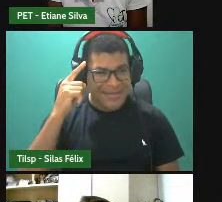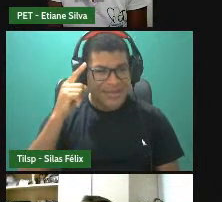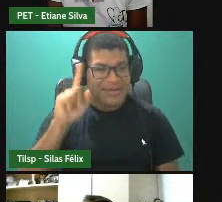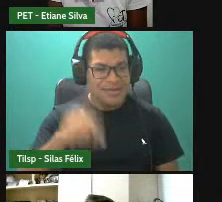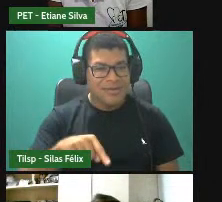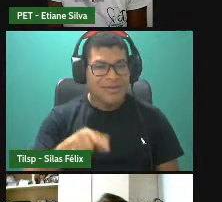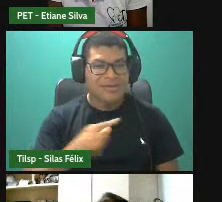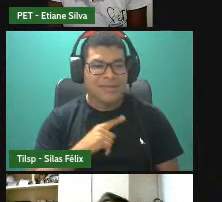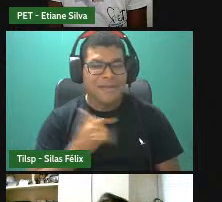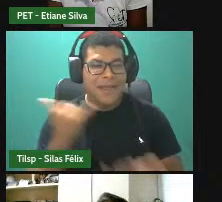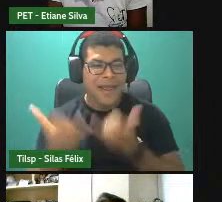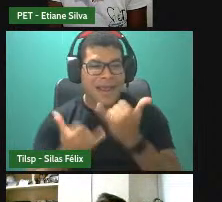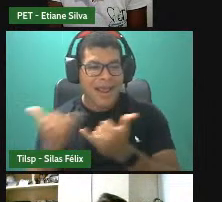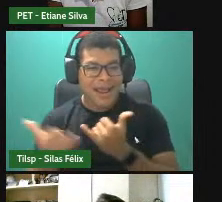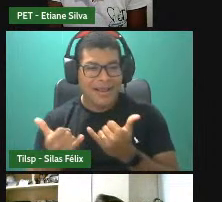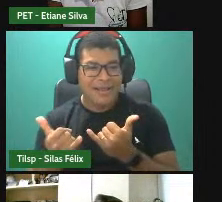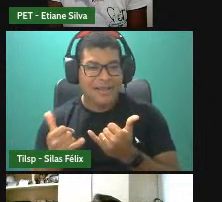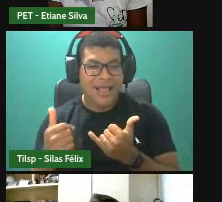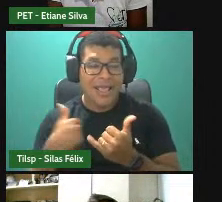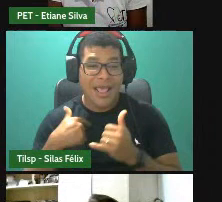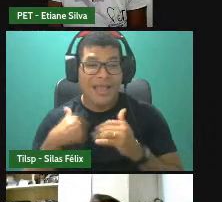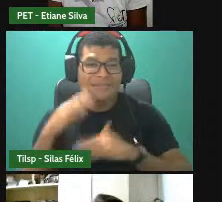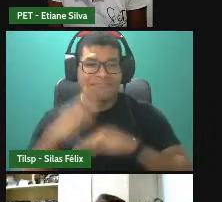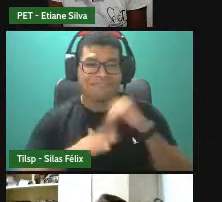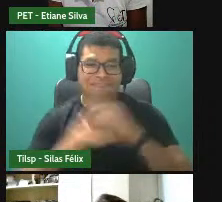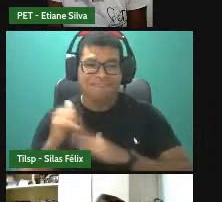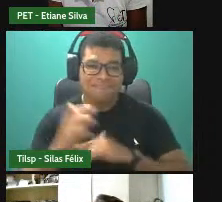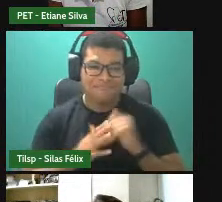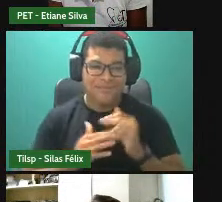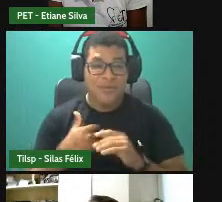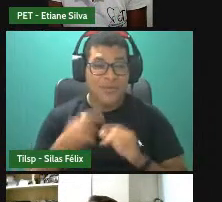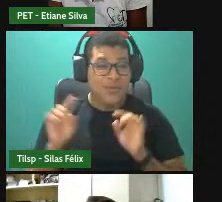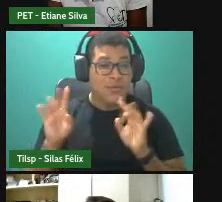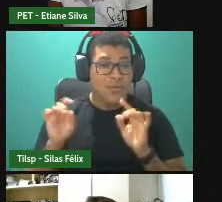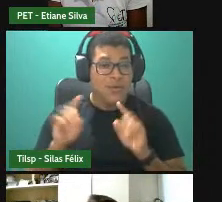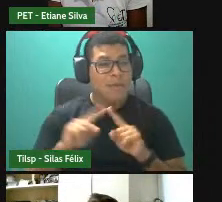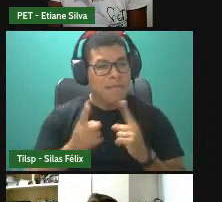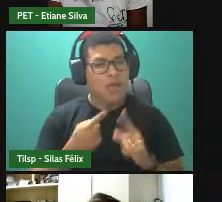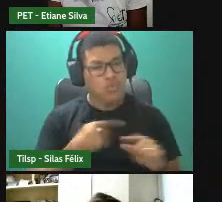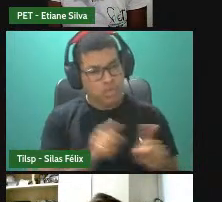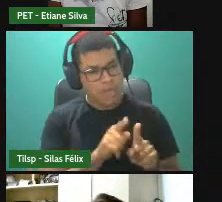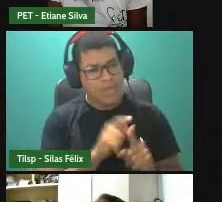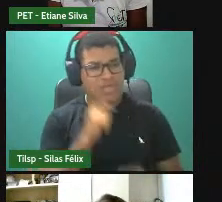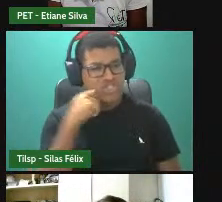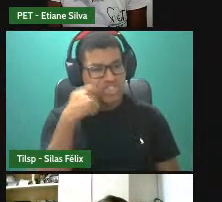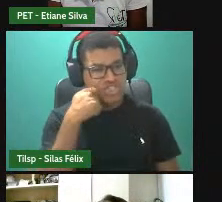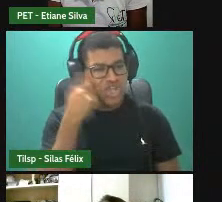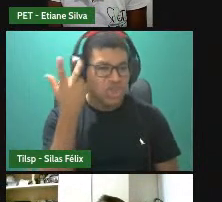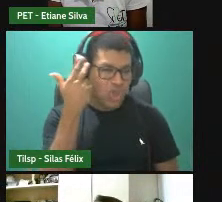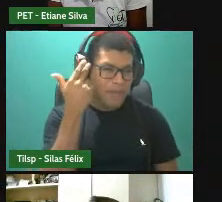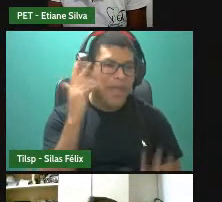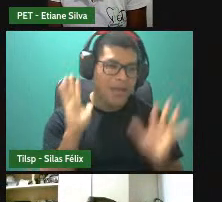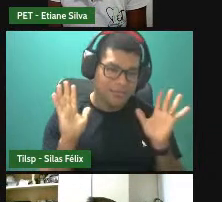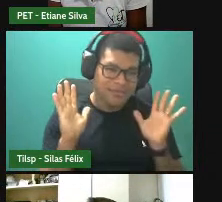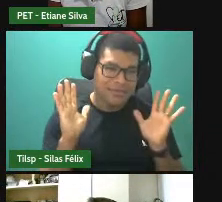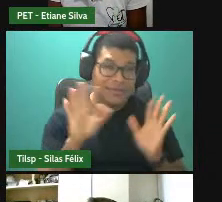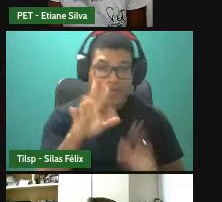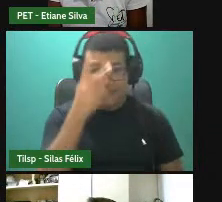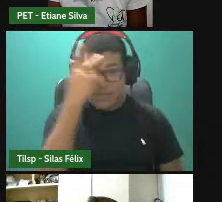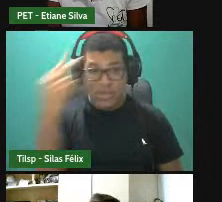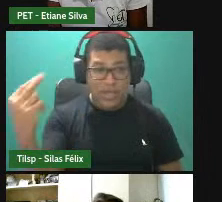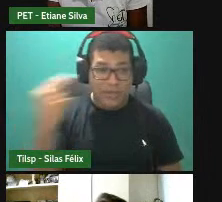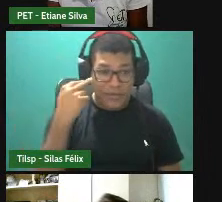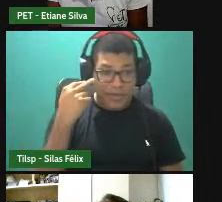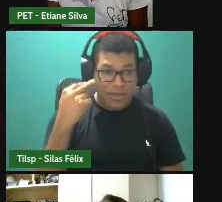ali a brincadeira, né? Que sou um especialista, mas também sou um dentista normal, mas me olho com uma cara estranha quando eu digo que eu